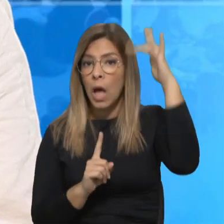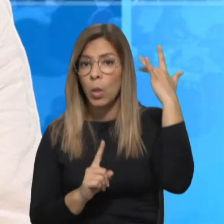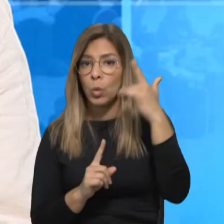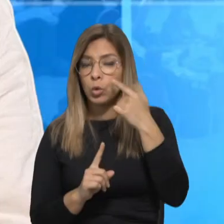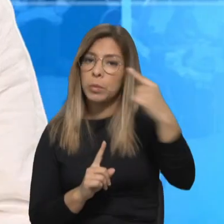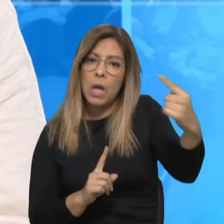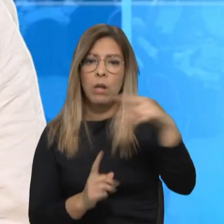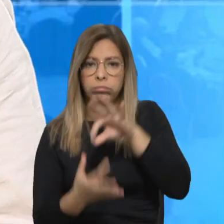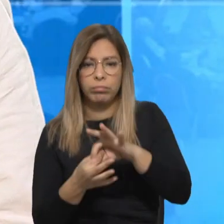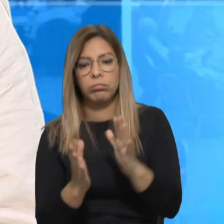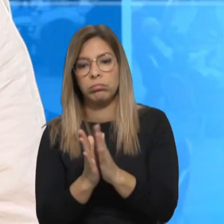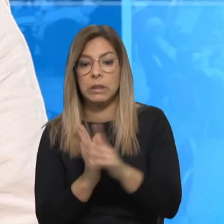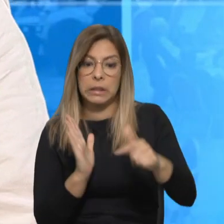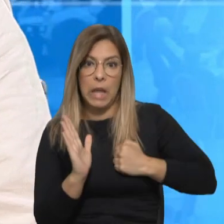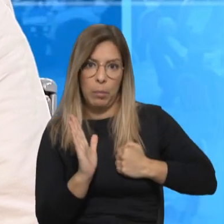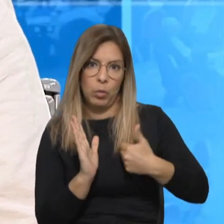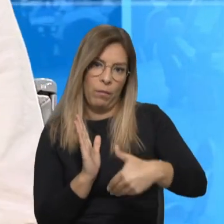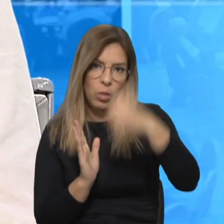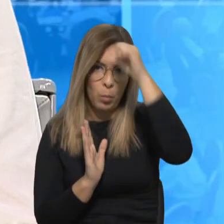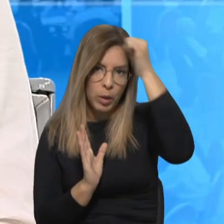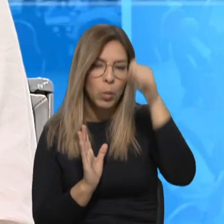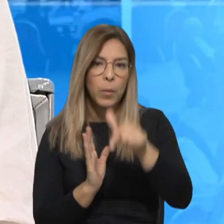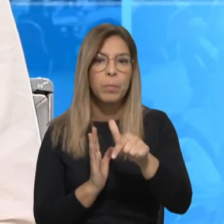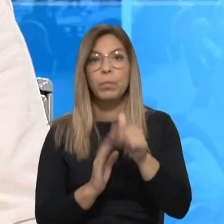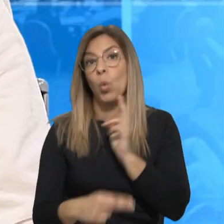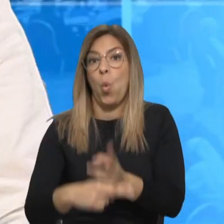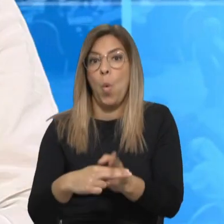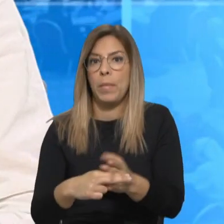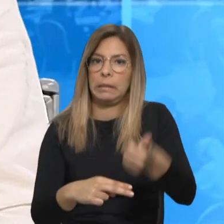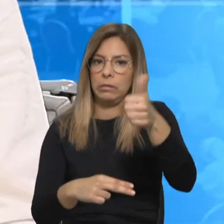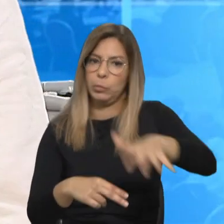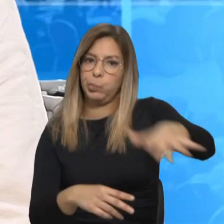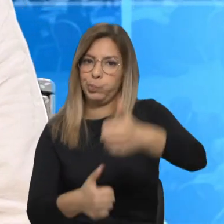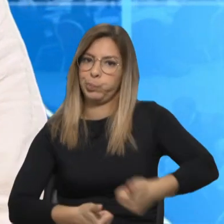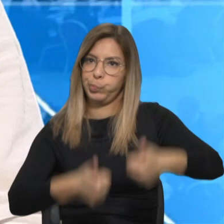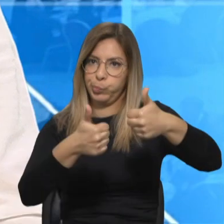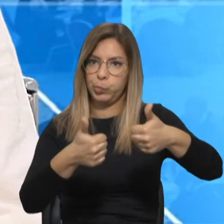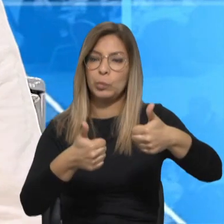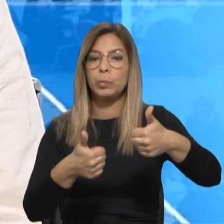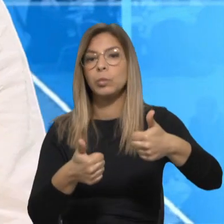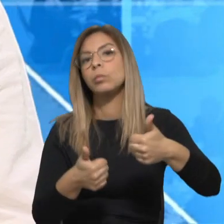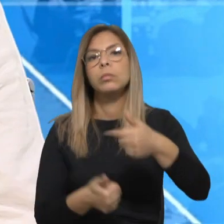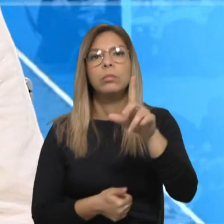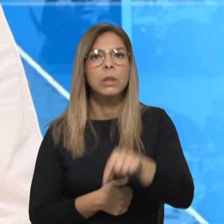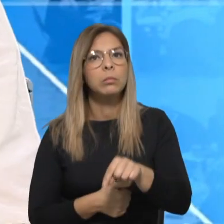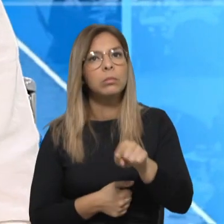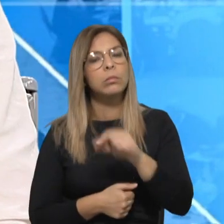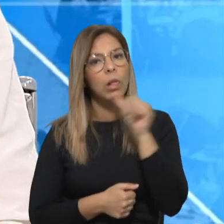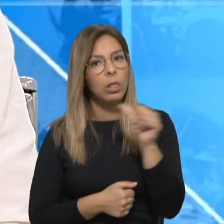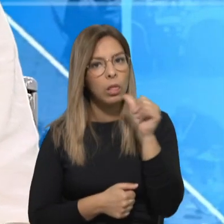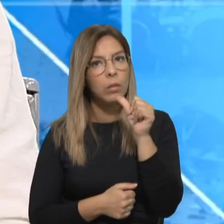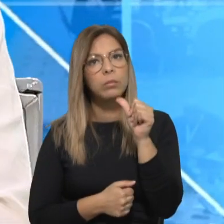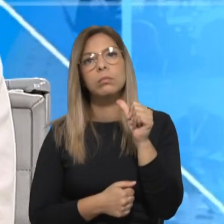neste sábado, neste domingo que estamos a viver, em Roma, centrado em Roma, e que as dioceses depois, um pouco por todo o mundo,